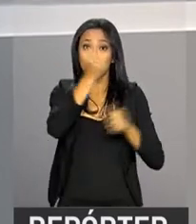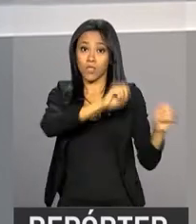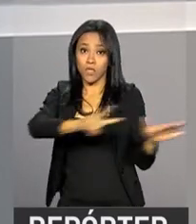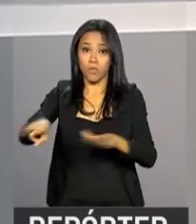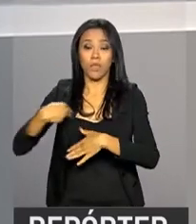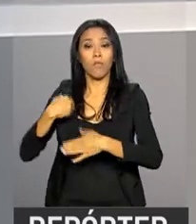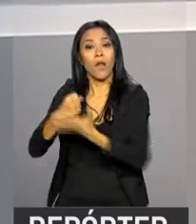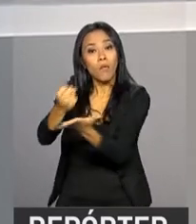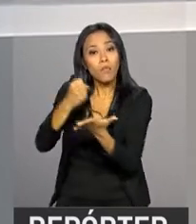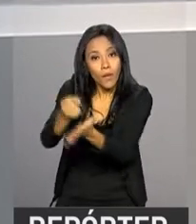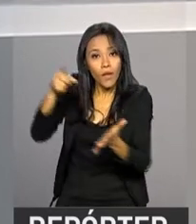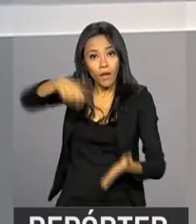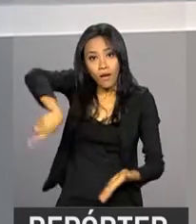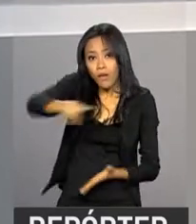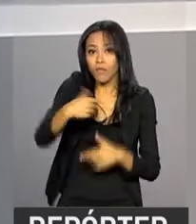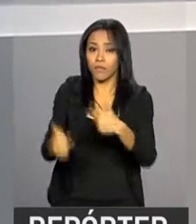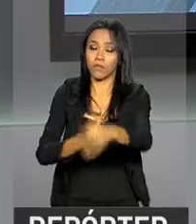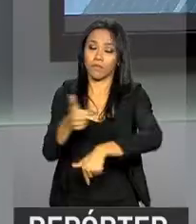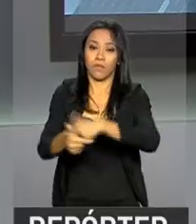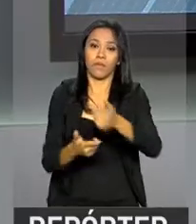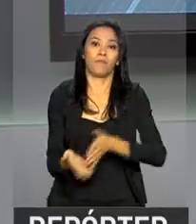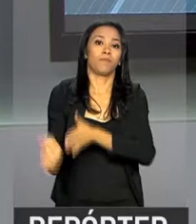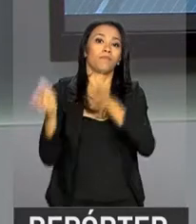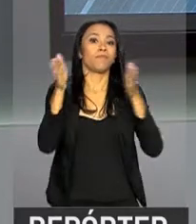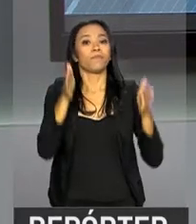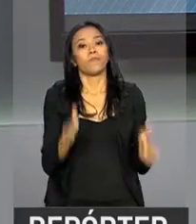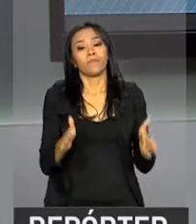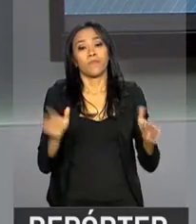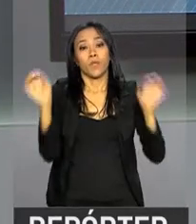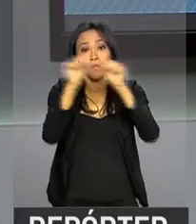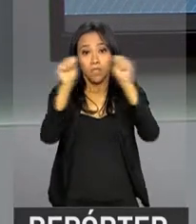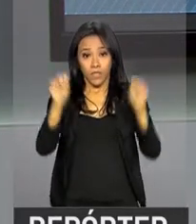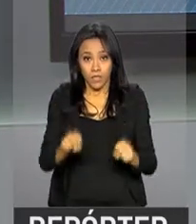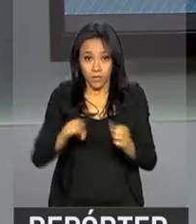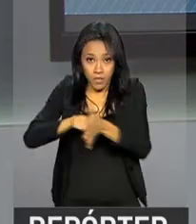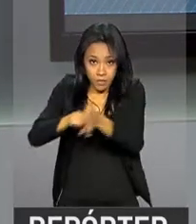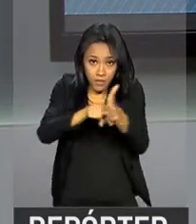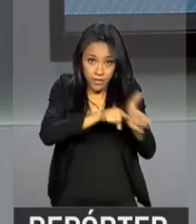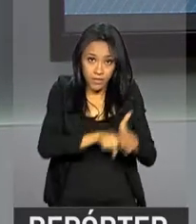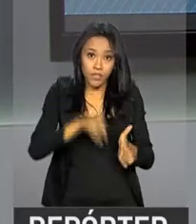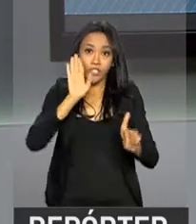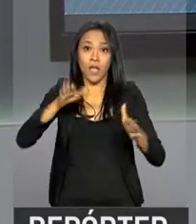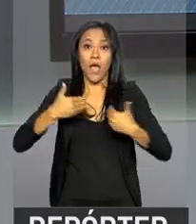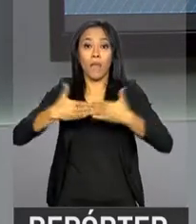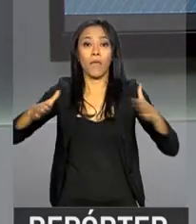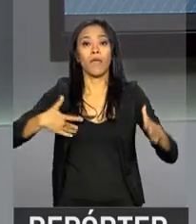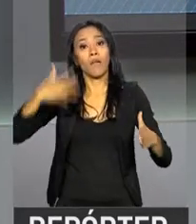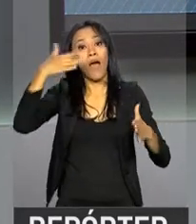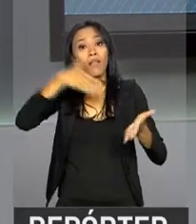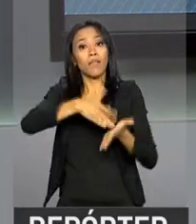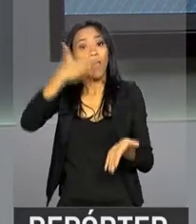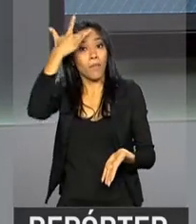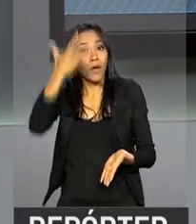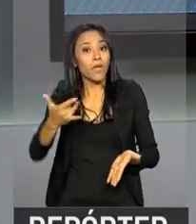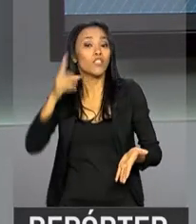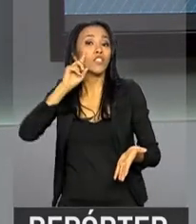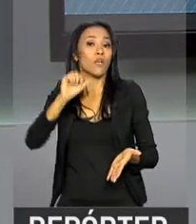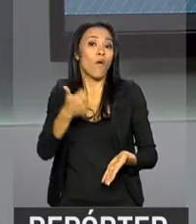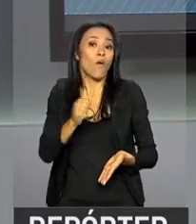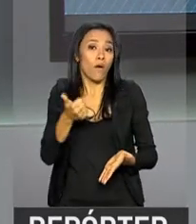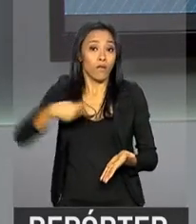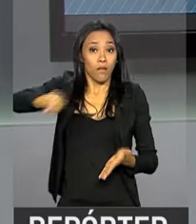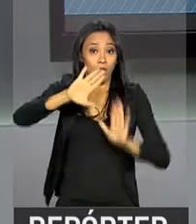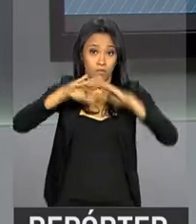ações das forças policiais o sistema do carro seja está aberto até amanhã dia 11 para escolas que